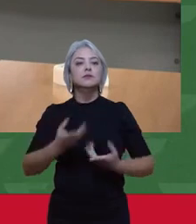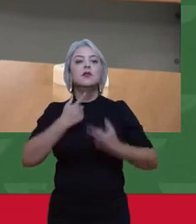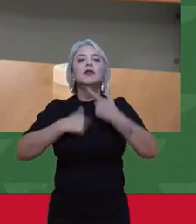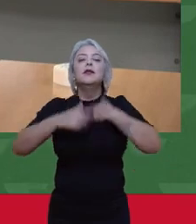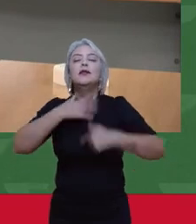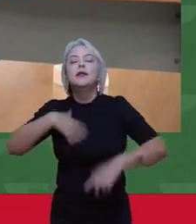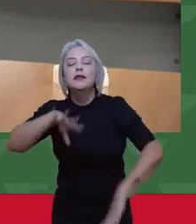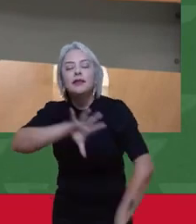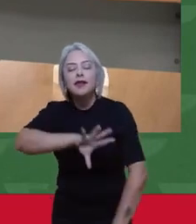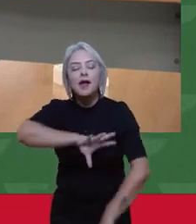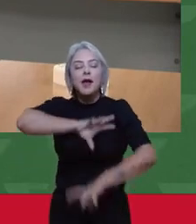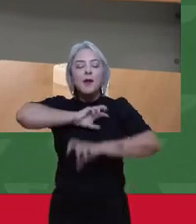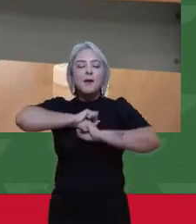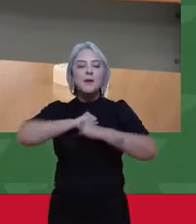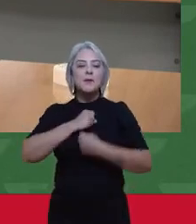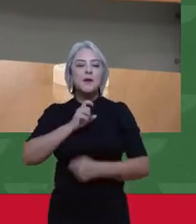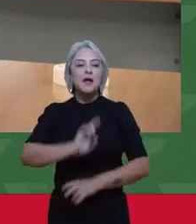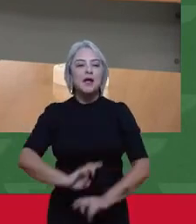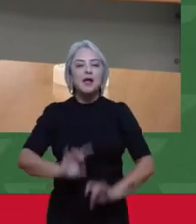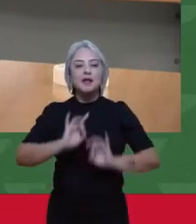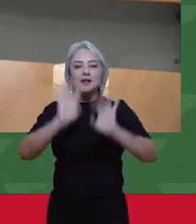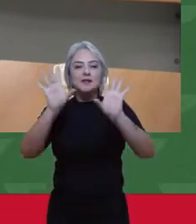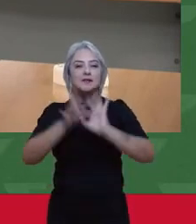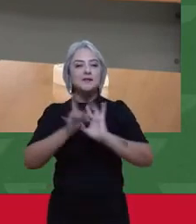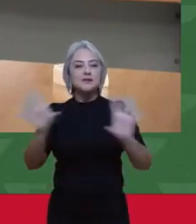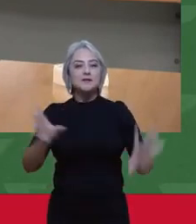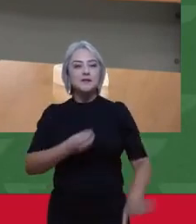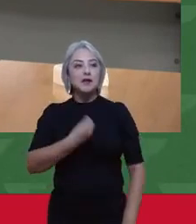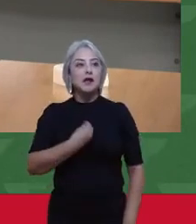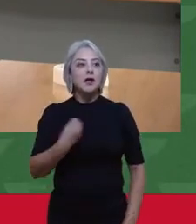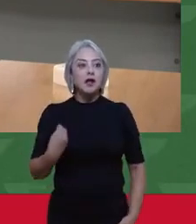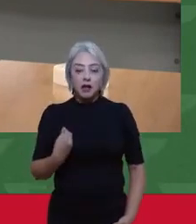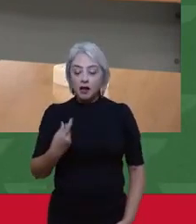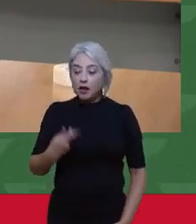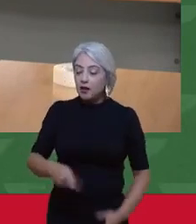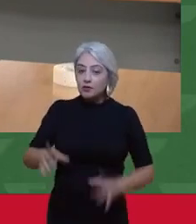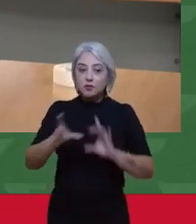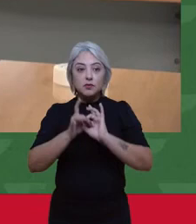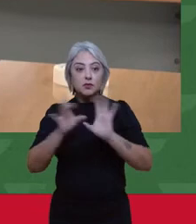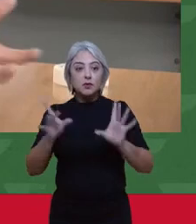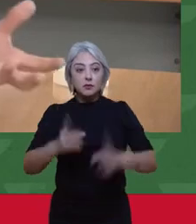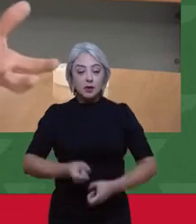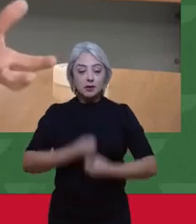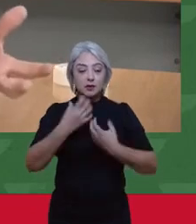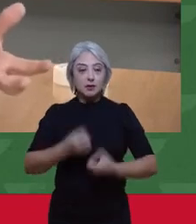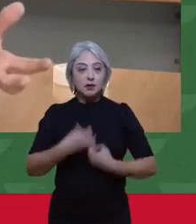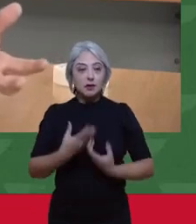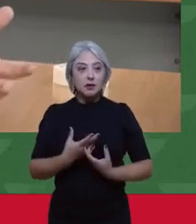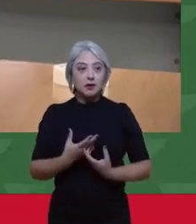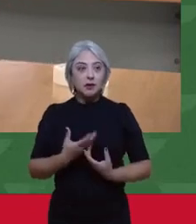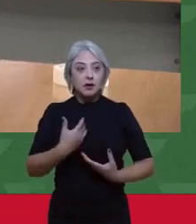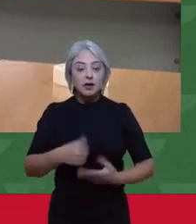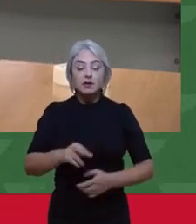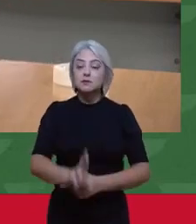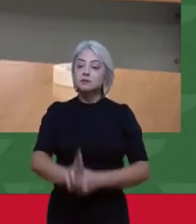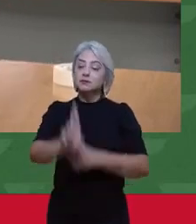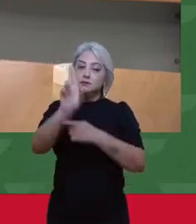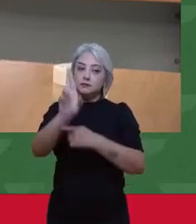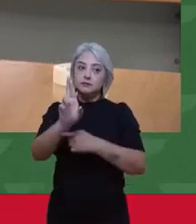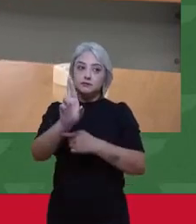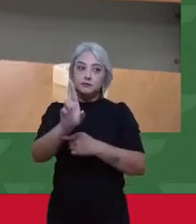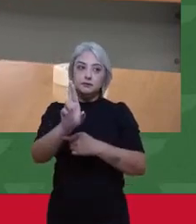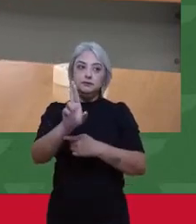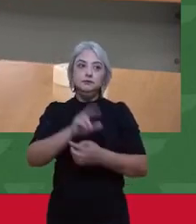de amar, de viver, de se sentirem felizes, de terem a sua liberdade expressa e tão violentada, né,